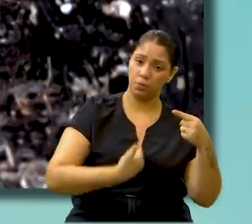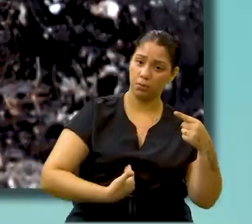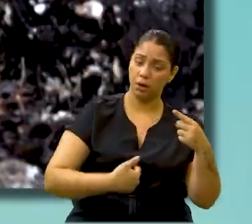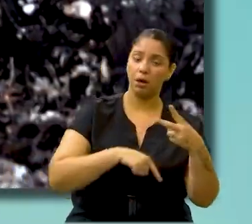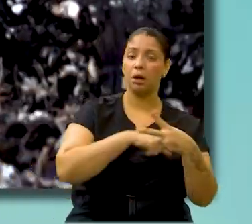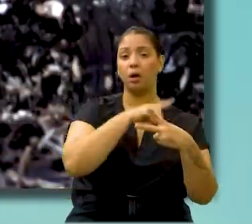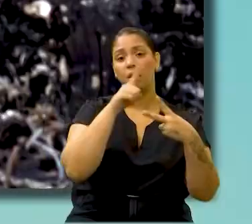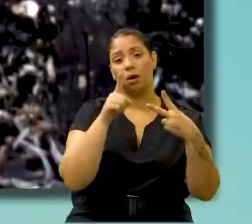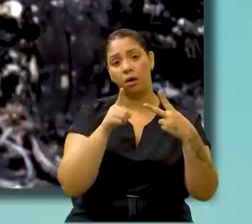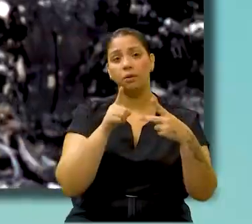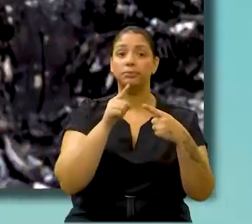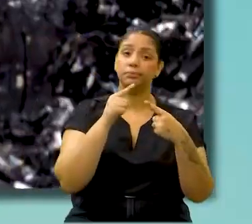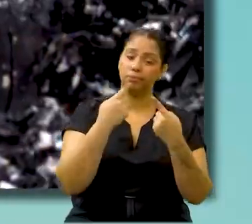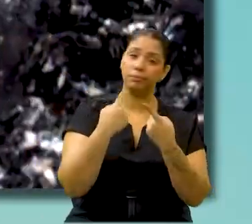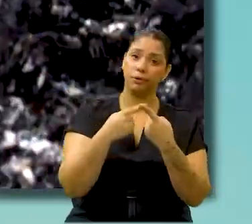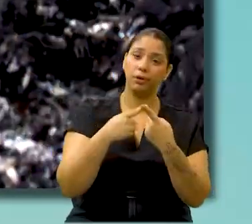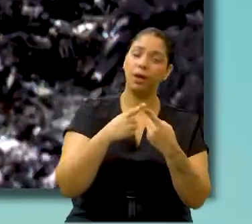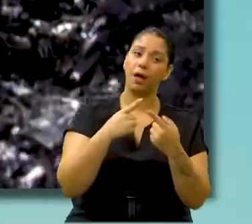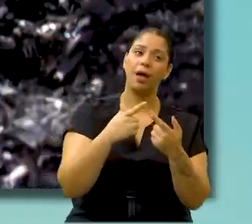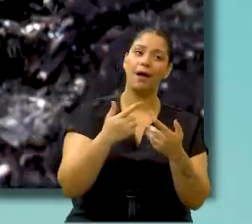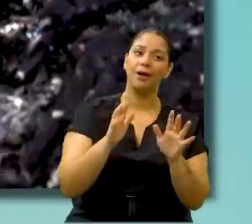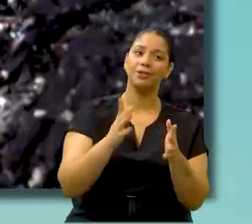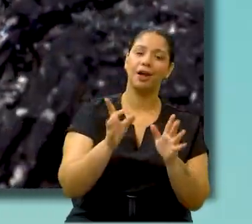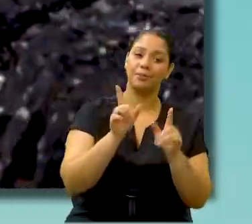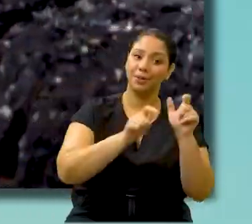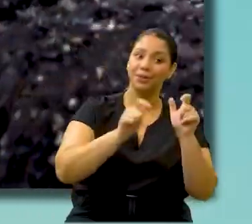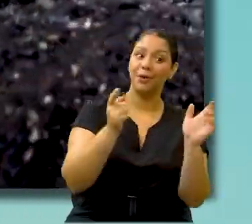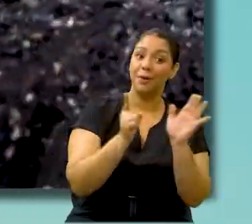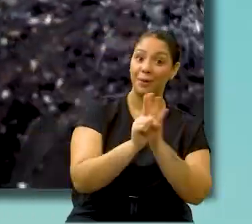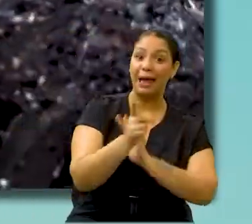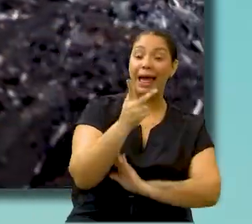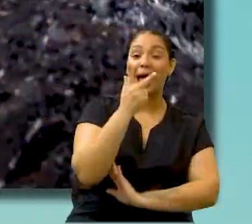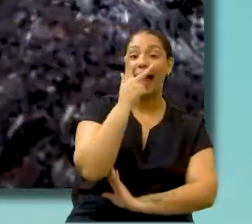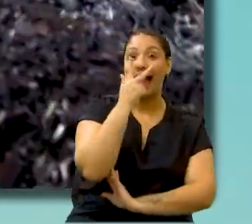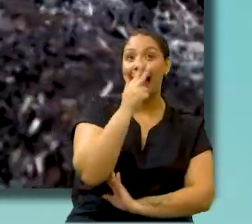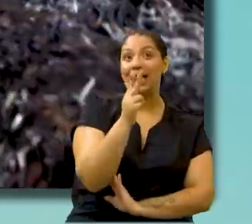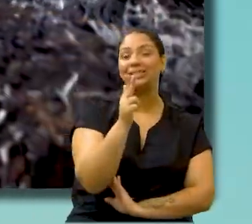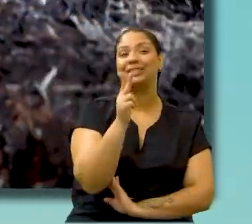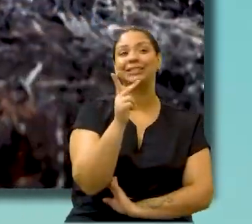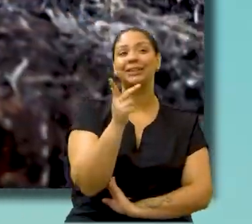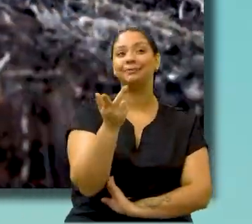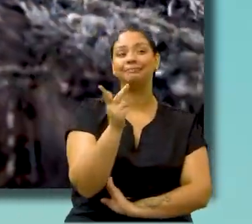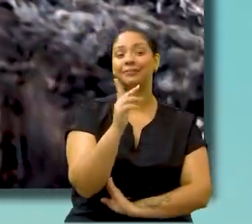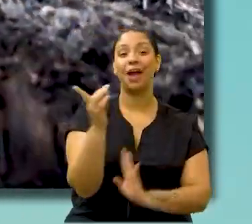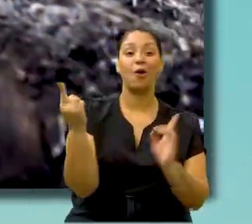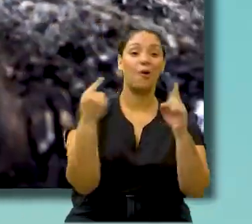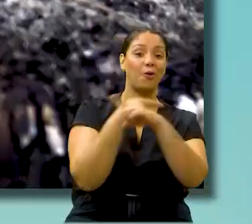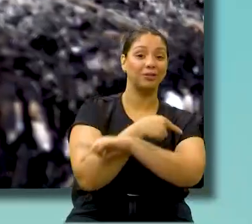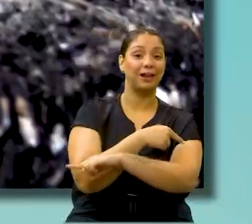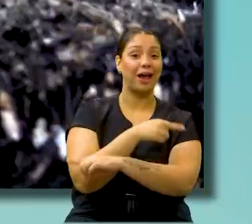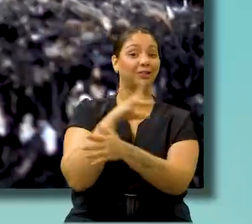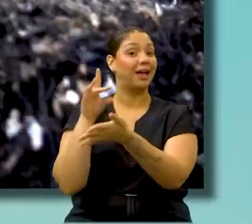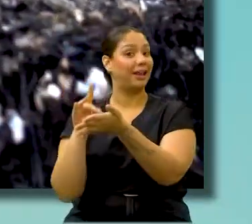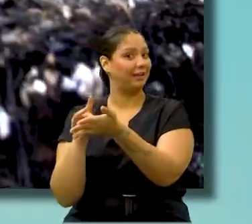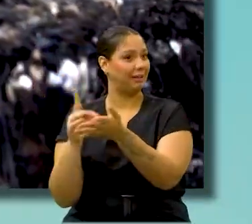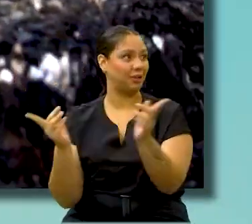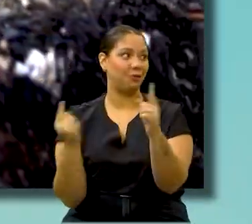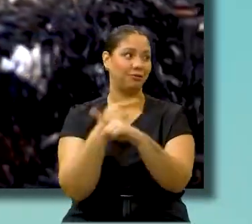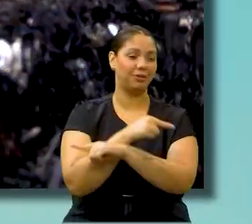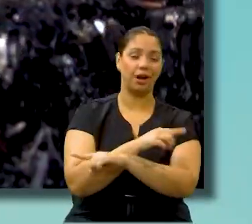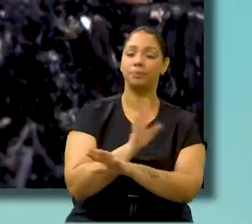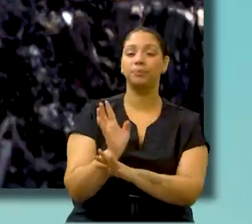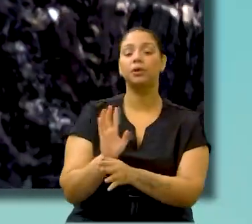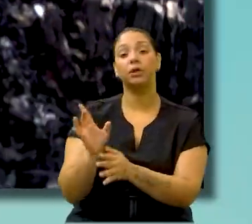do que a existência da política pública, porque é uma coisa que todo mundo pergunta e todo mundo acha que é ao contrário do que é na